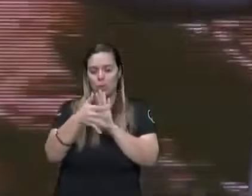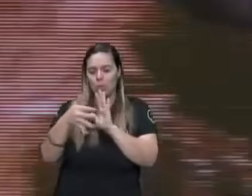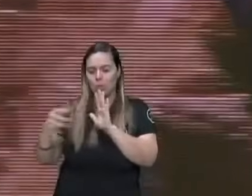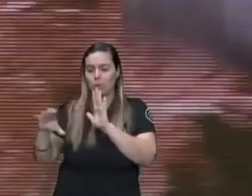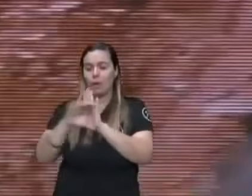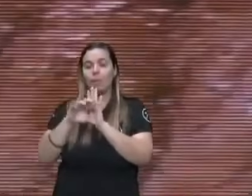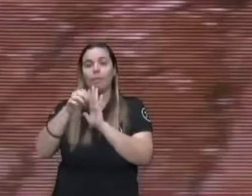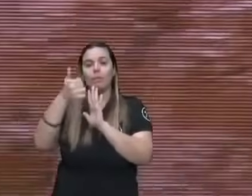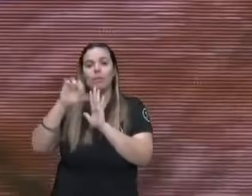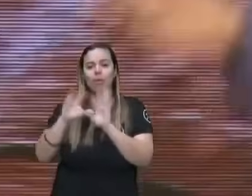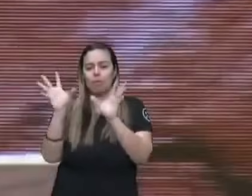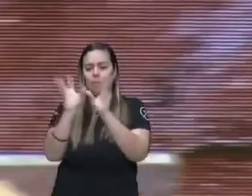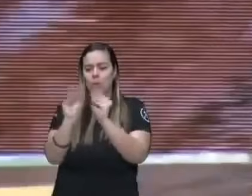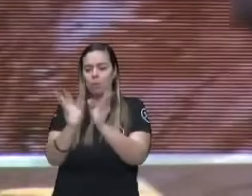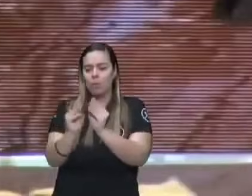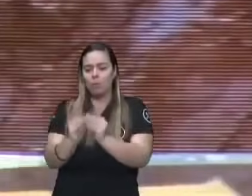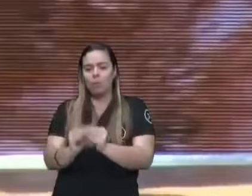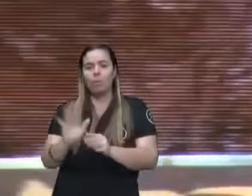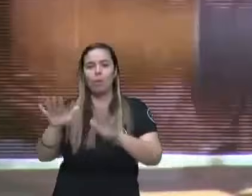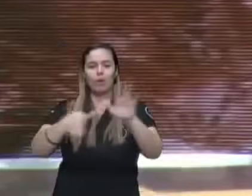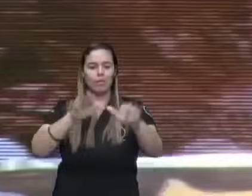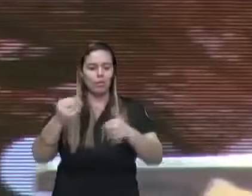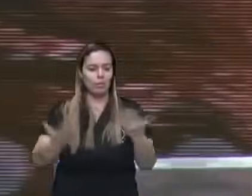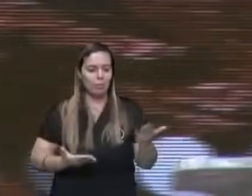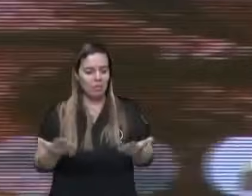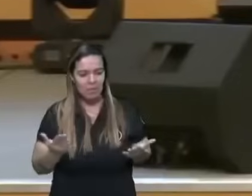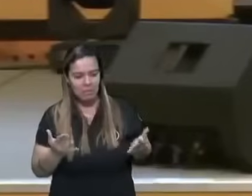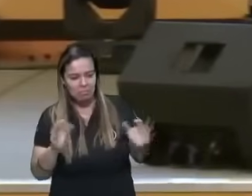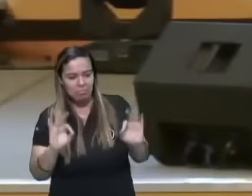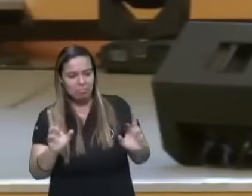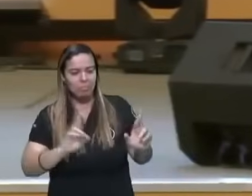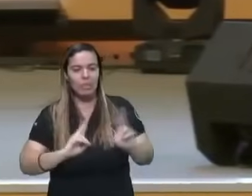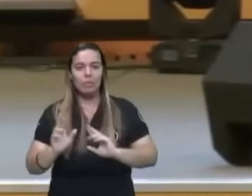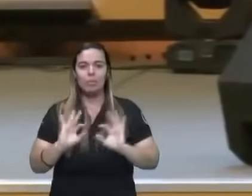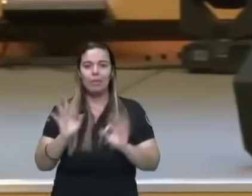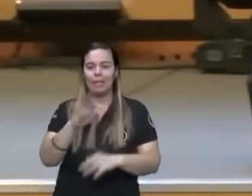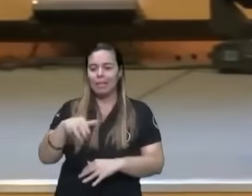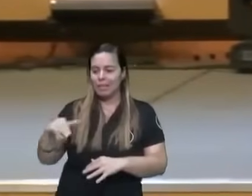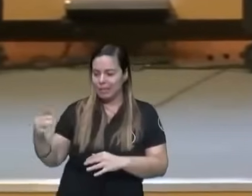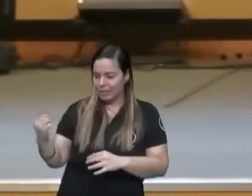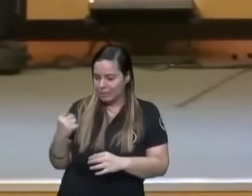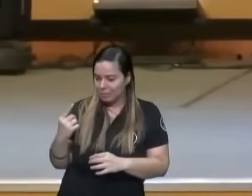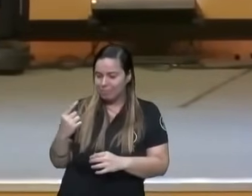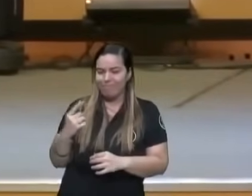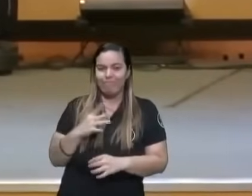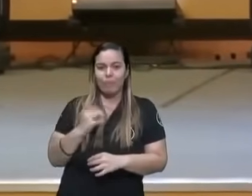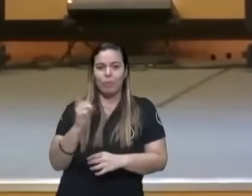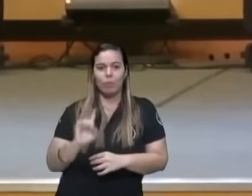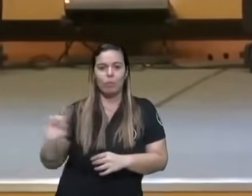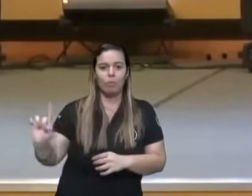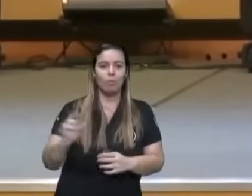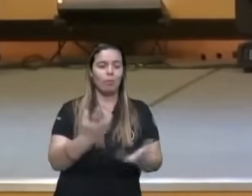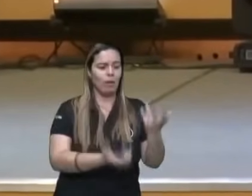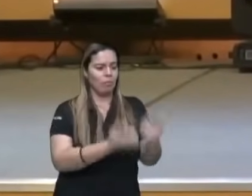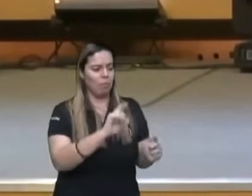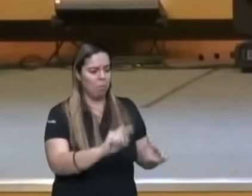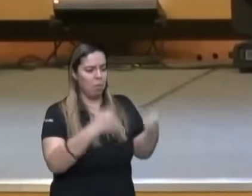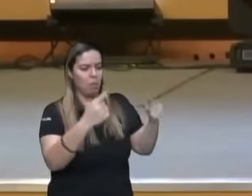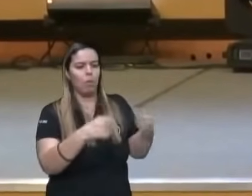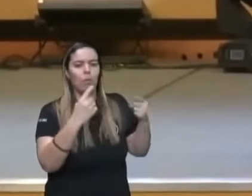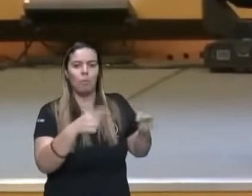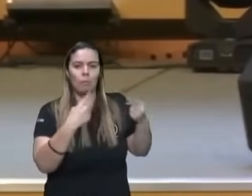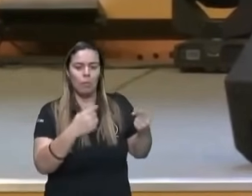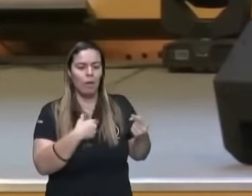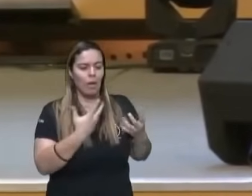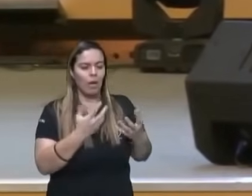uma síntese do relato, chama por criado e ninguém atende, criança tem medo de ficar perto dele. Eu acho que o inferno se levantou e disse: agora esse